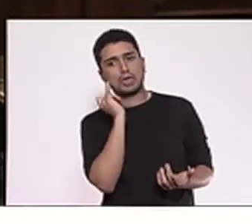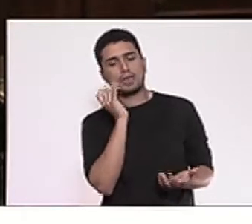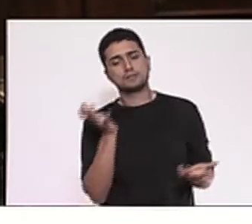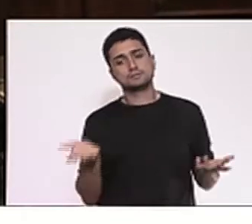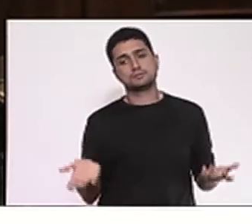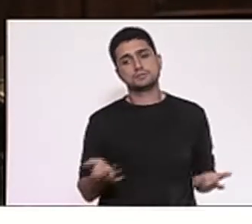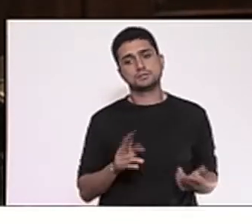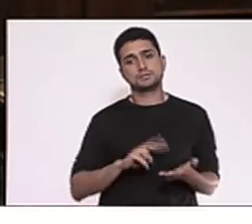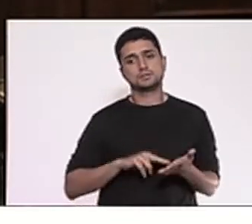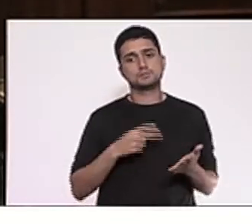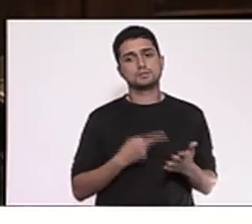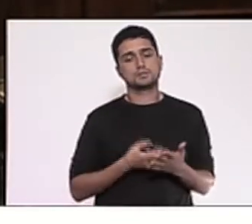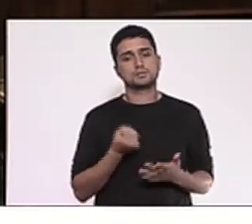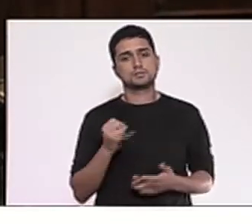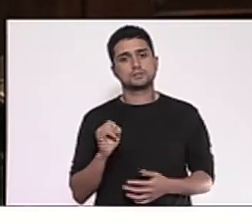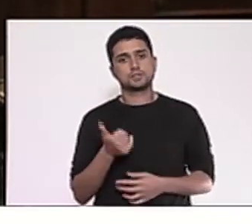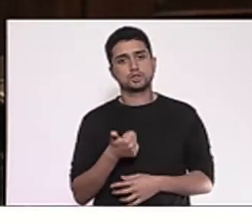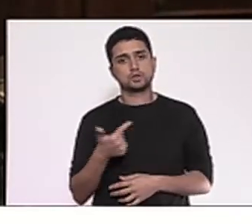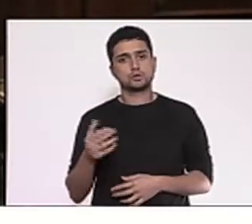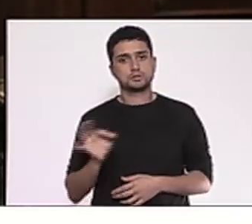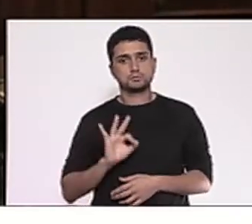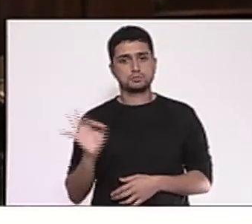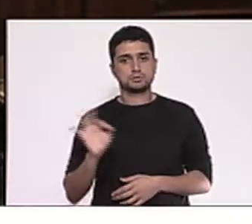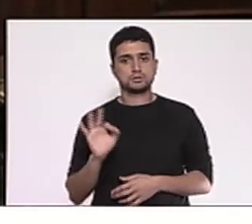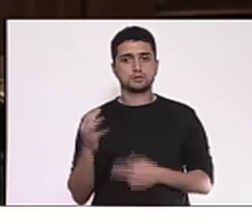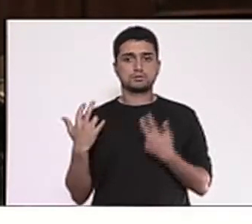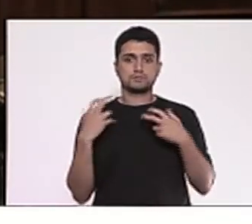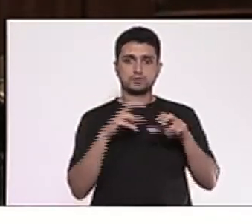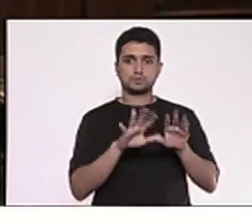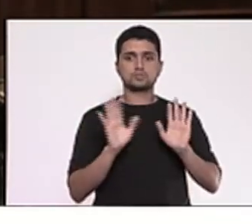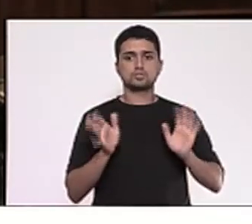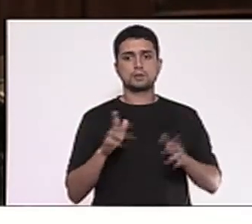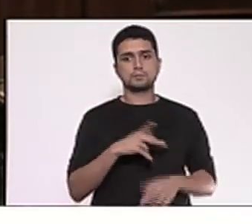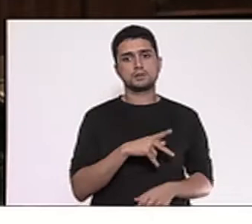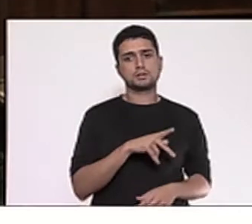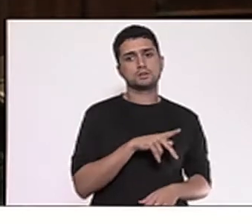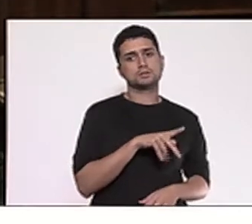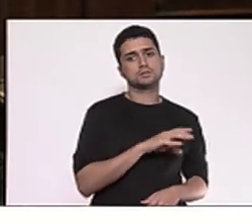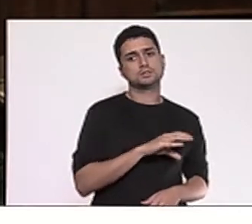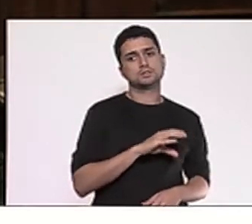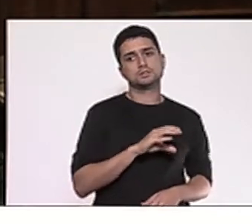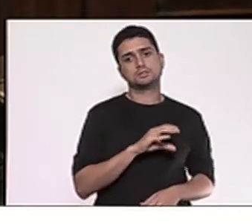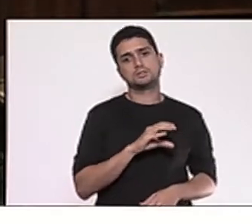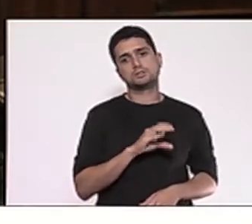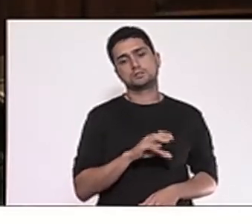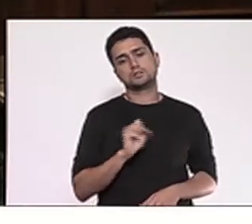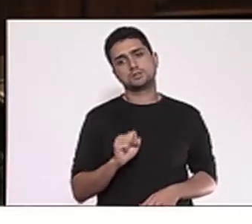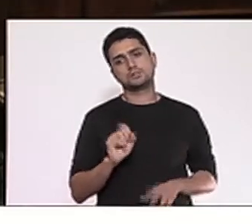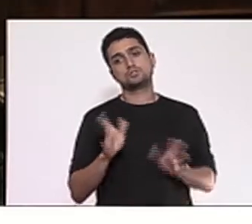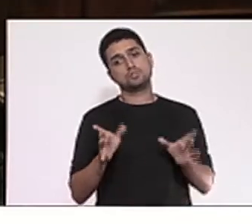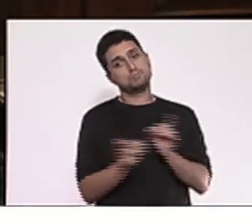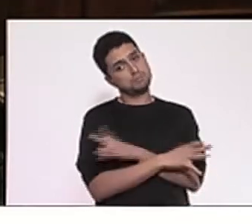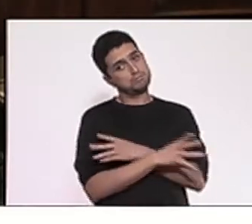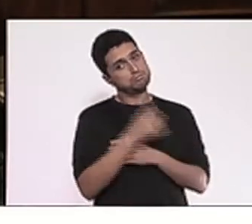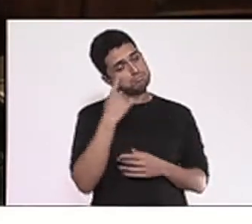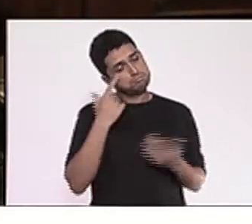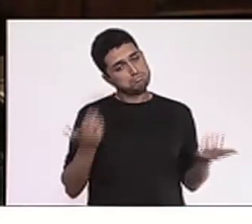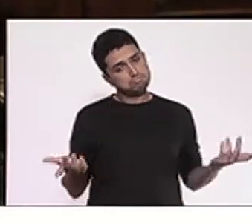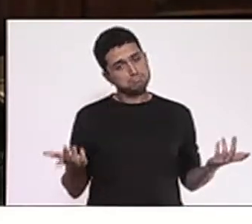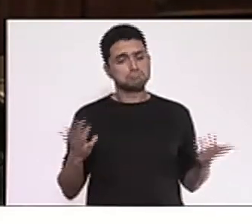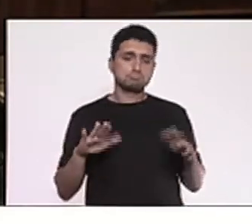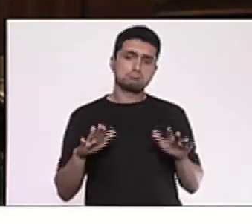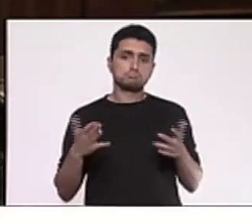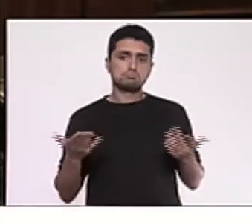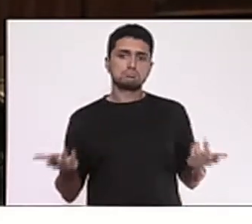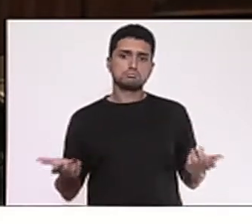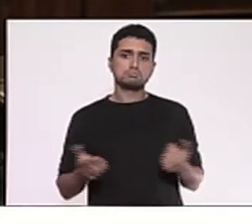talvez o PCCS da saúde já estivesse em curso. Então, quero explorar essa primeira contradição, porque é fácil. Tem um movimento social,